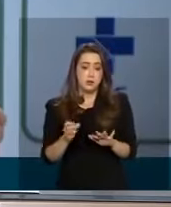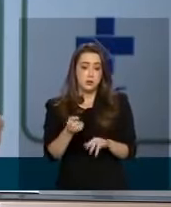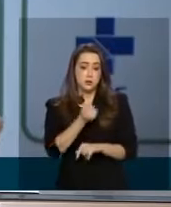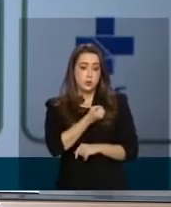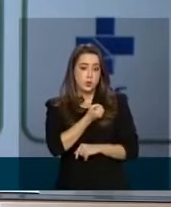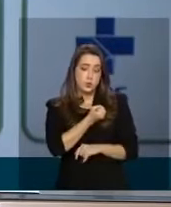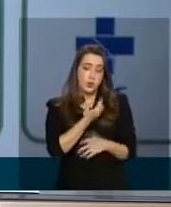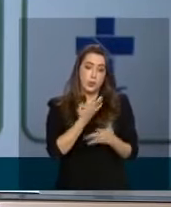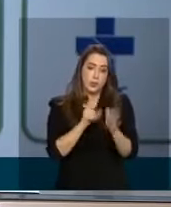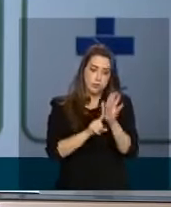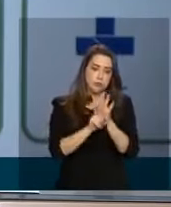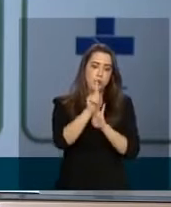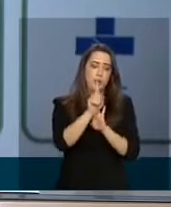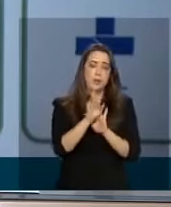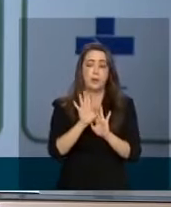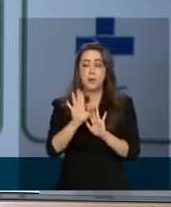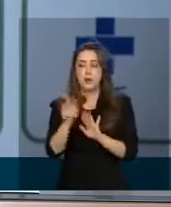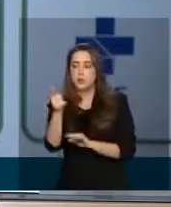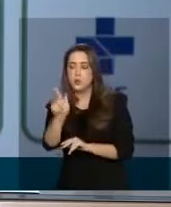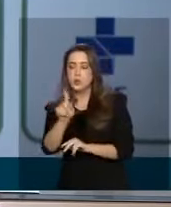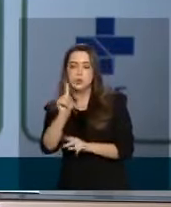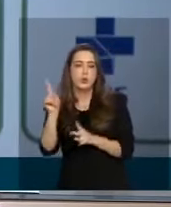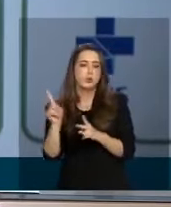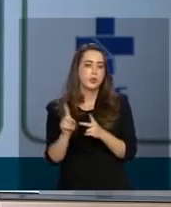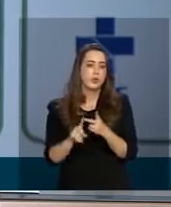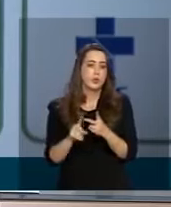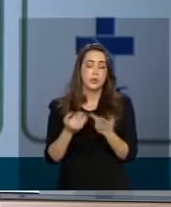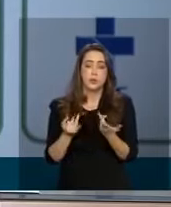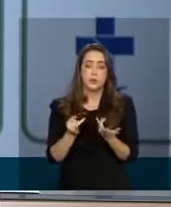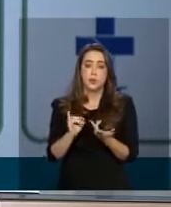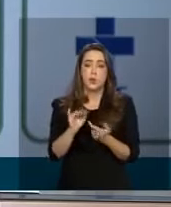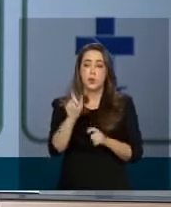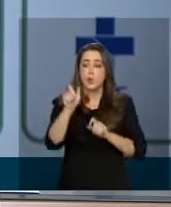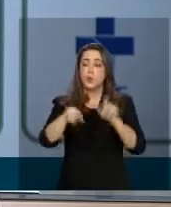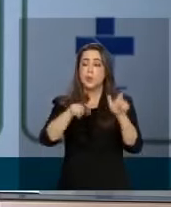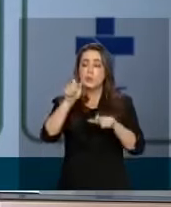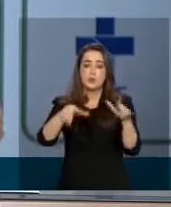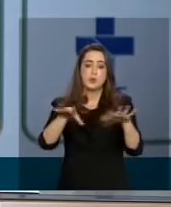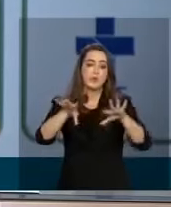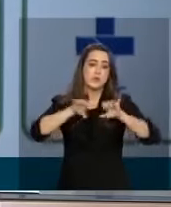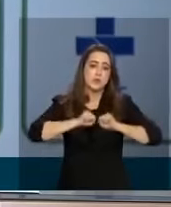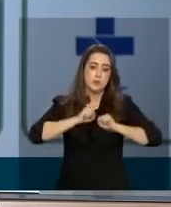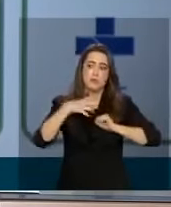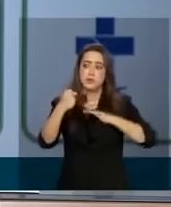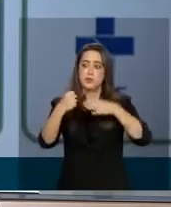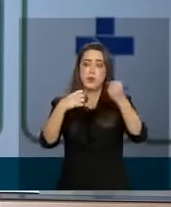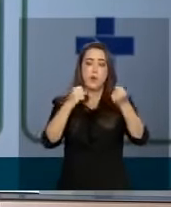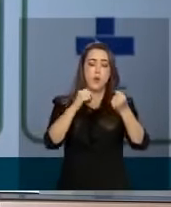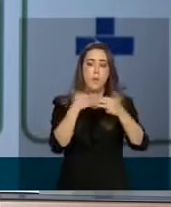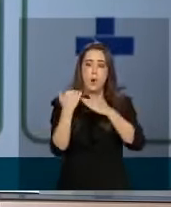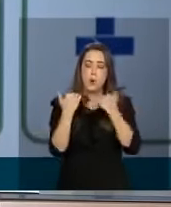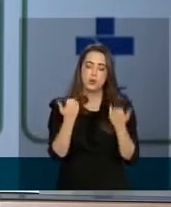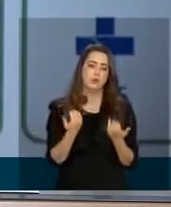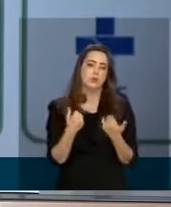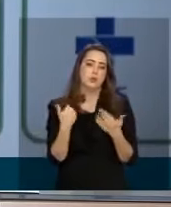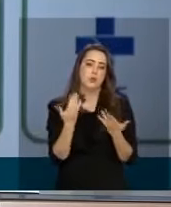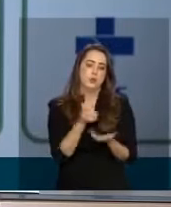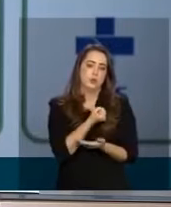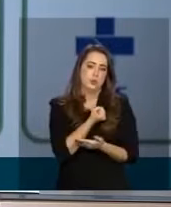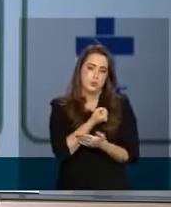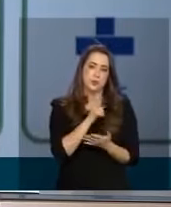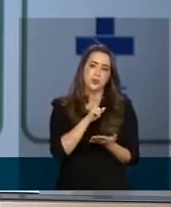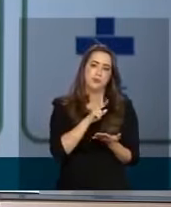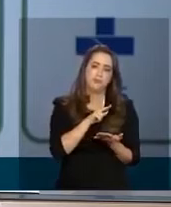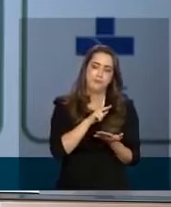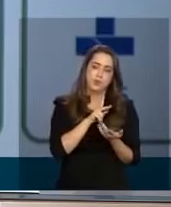um fato. O outro fato é o quanto desses infectados vão a óbito, o quanto desses infectados efetivamente